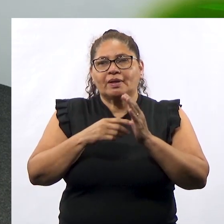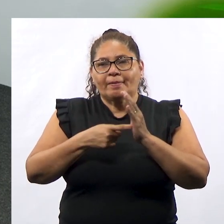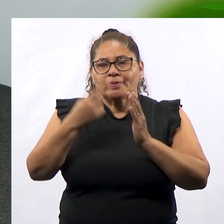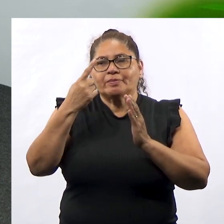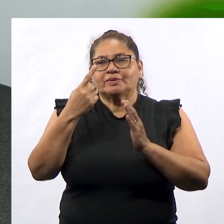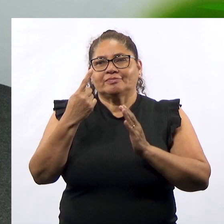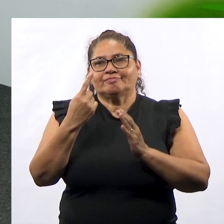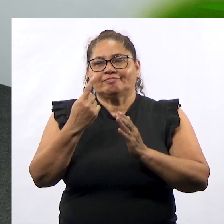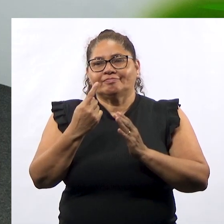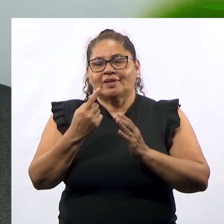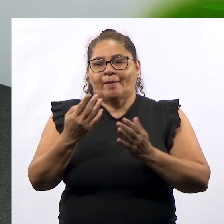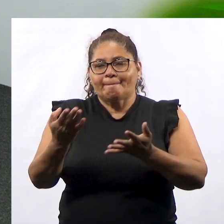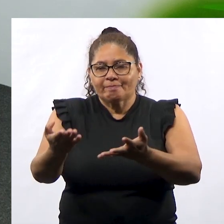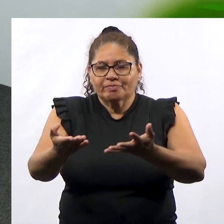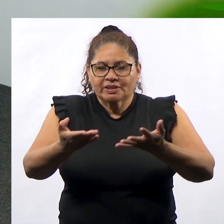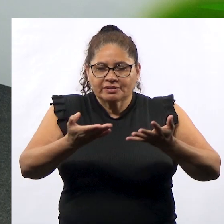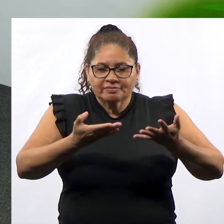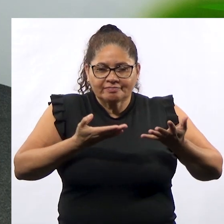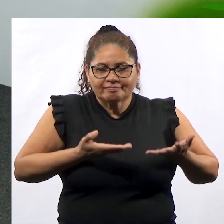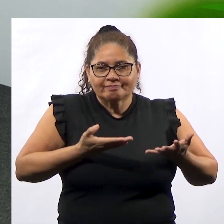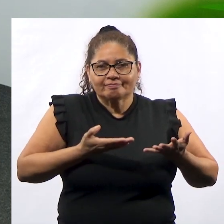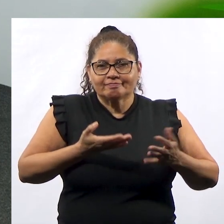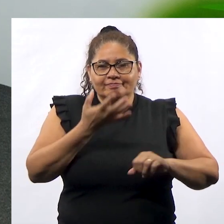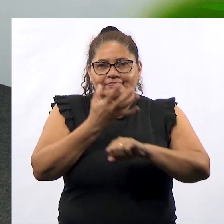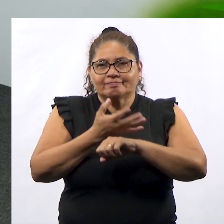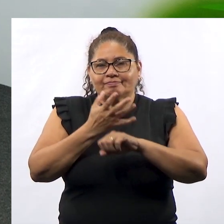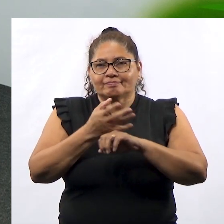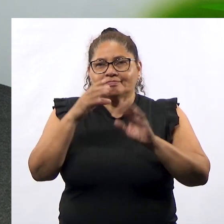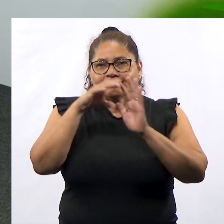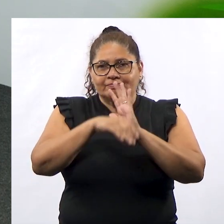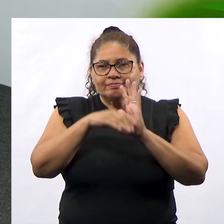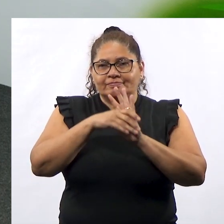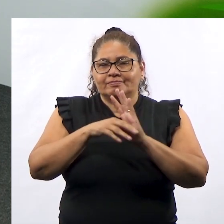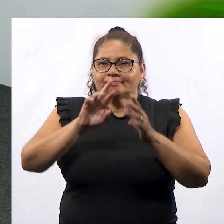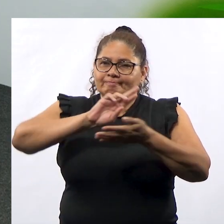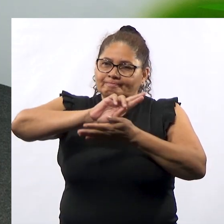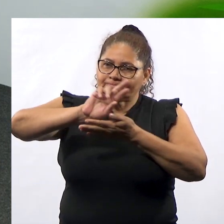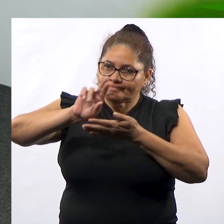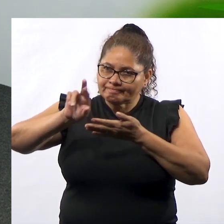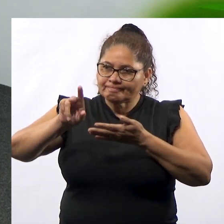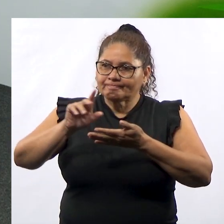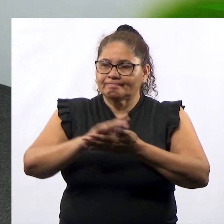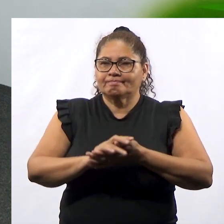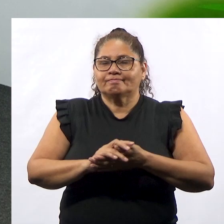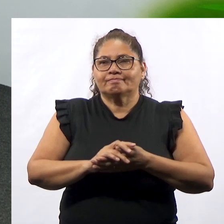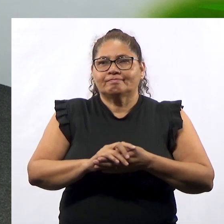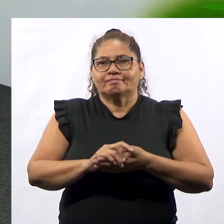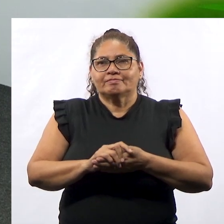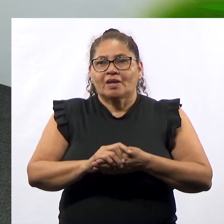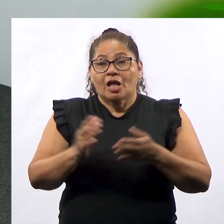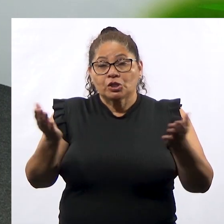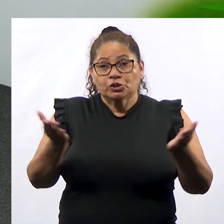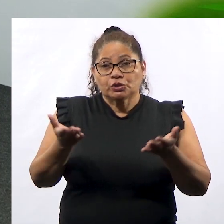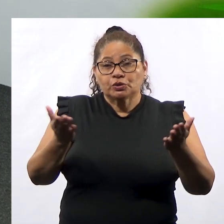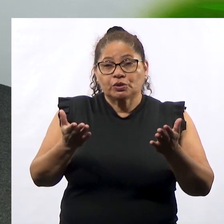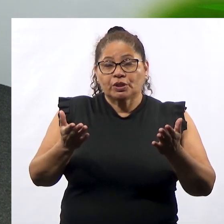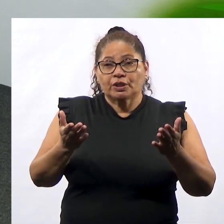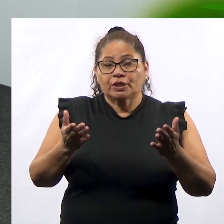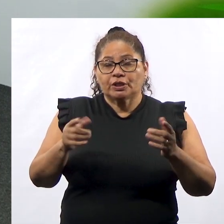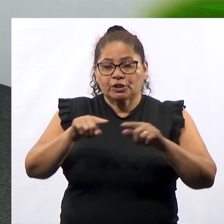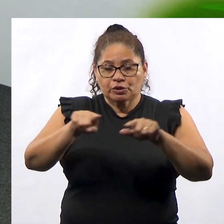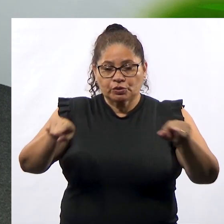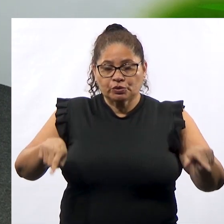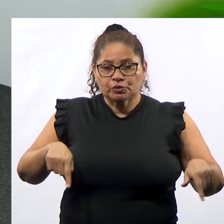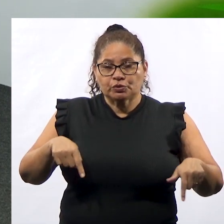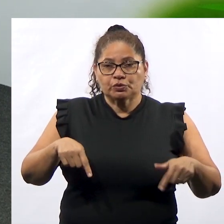Então, sejam bem-vindos à nossa disciplina Currículo e Diversidade. Eu estou aqui no estúdio do